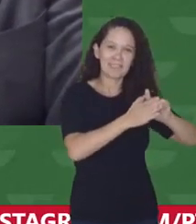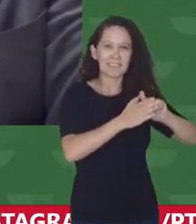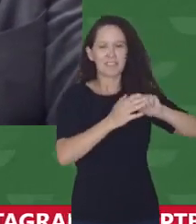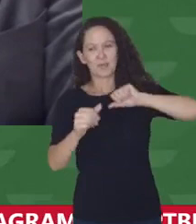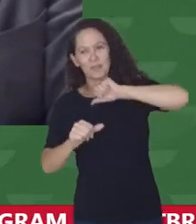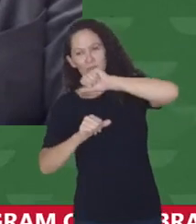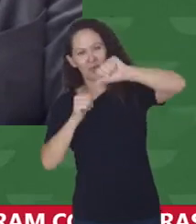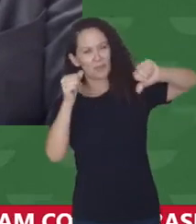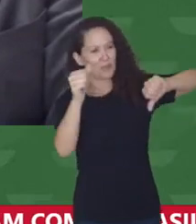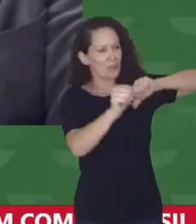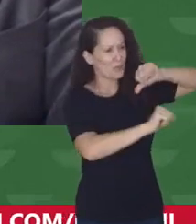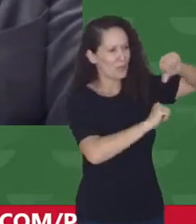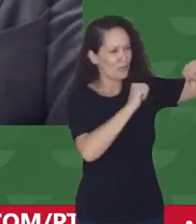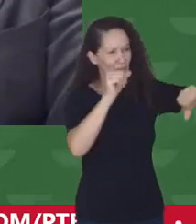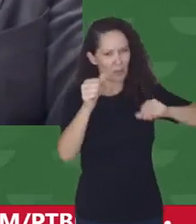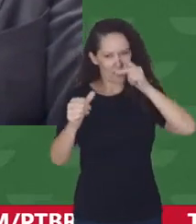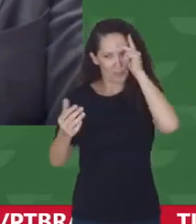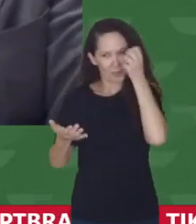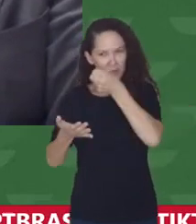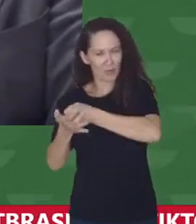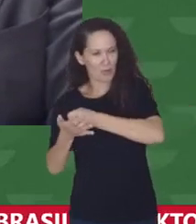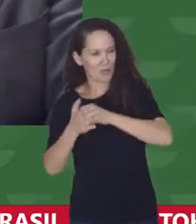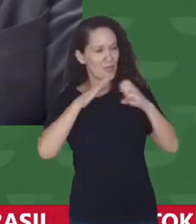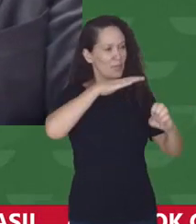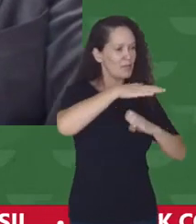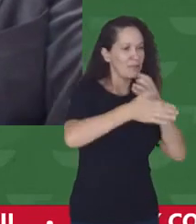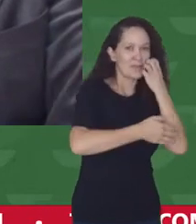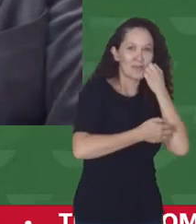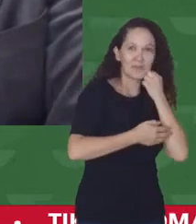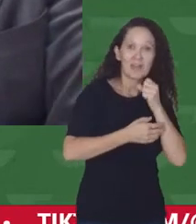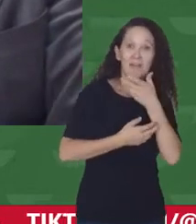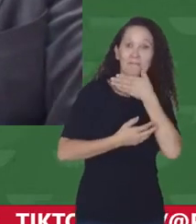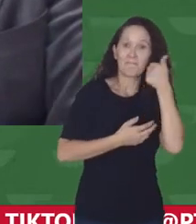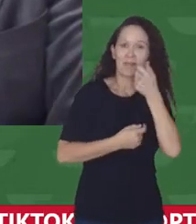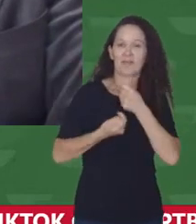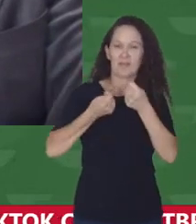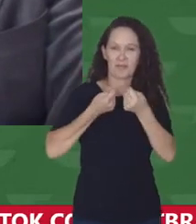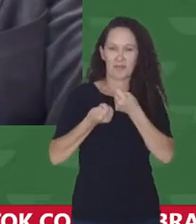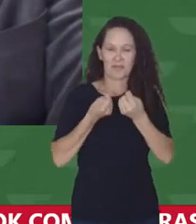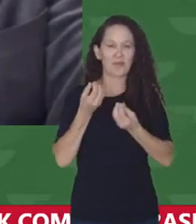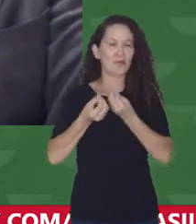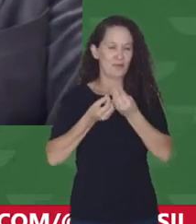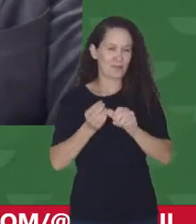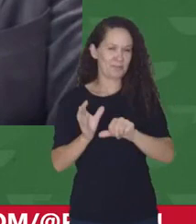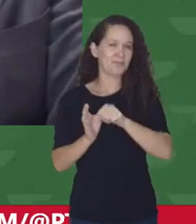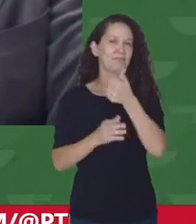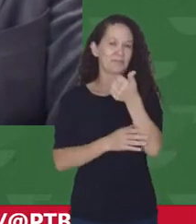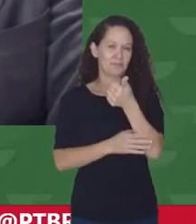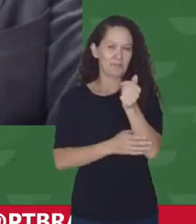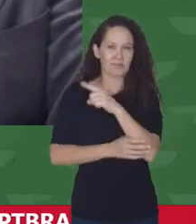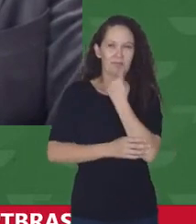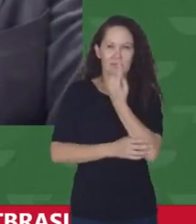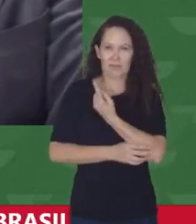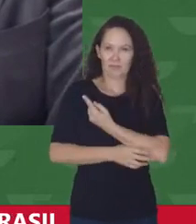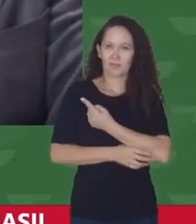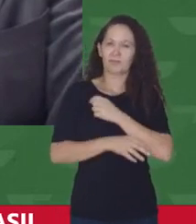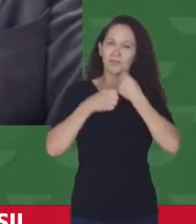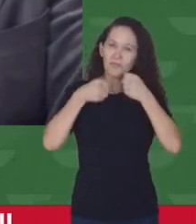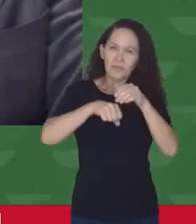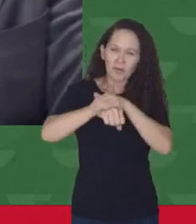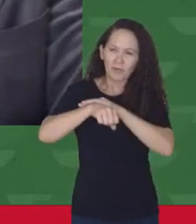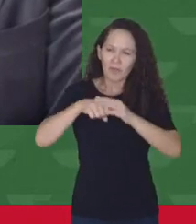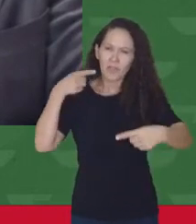ciclo positivo de crescimento econômico. Então, como fazer isso? Em primeiro lugar, nós vamos ter que